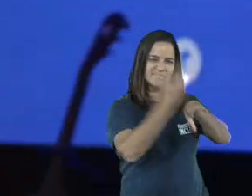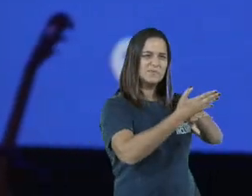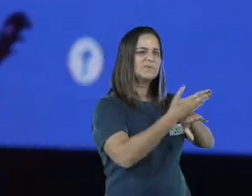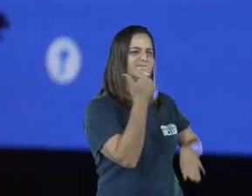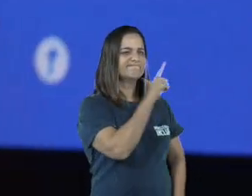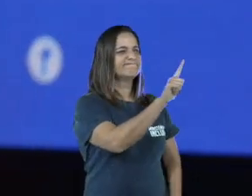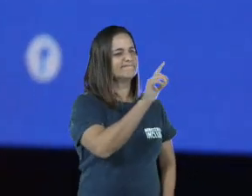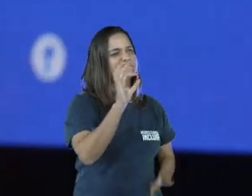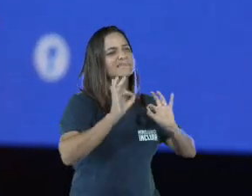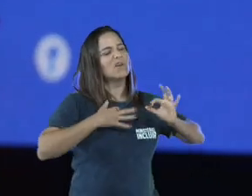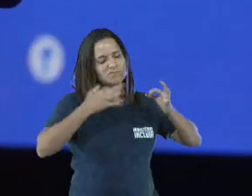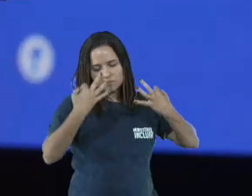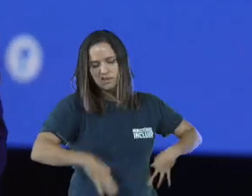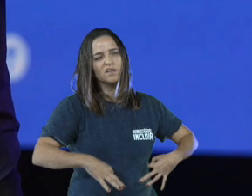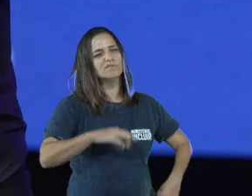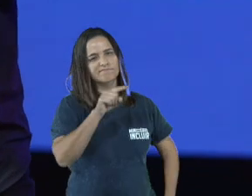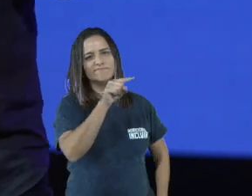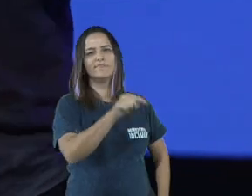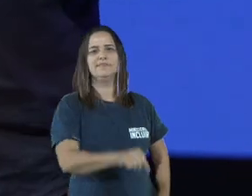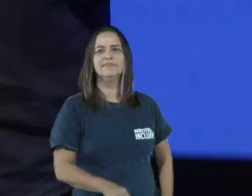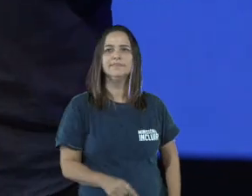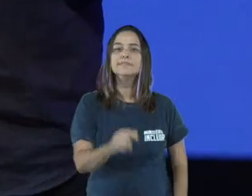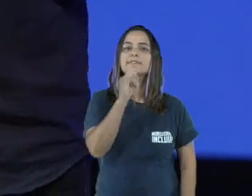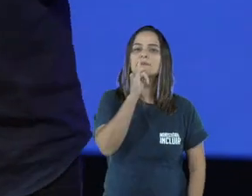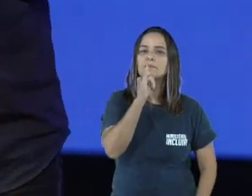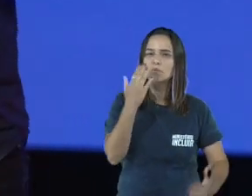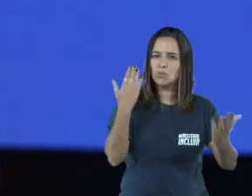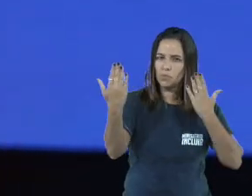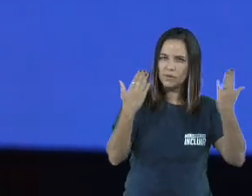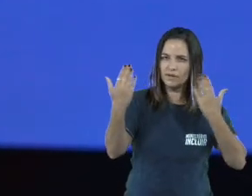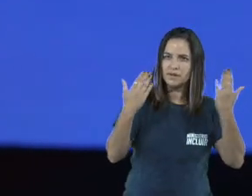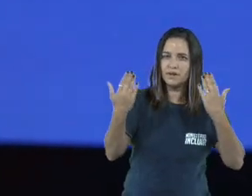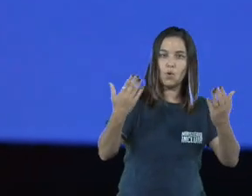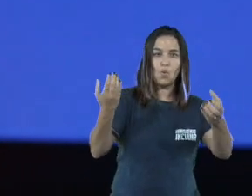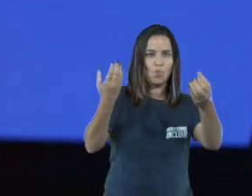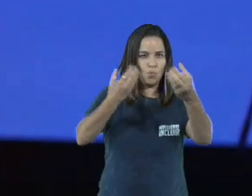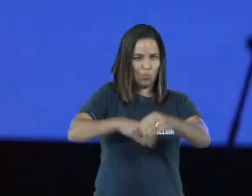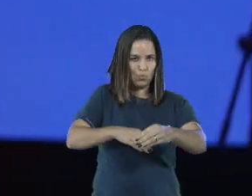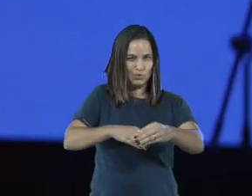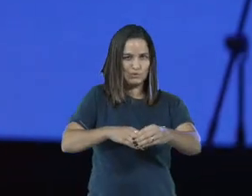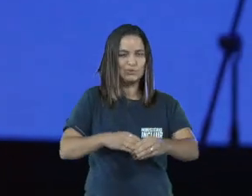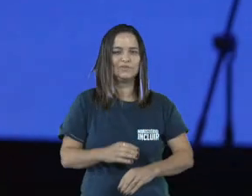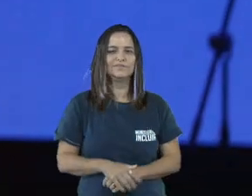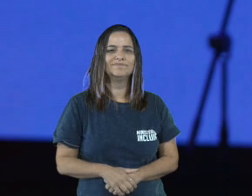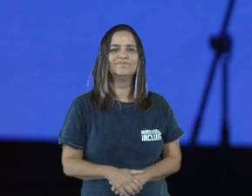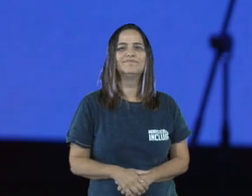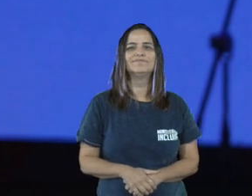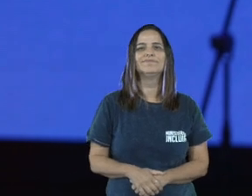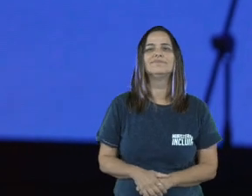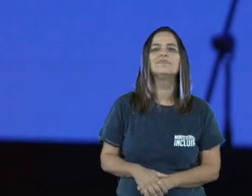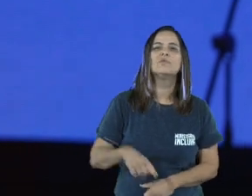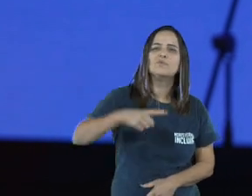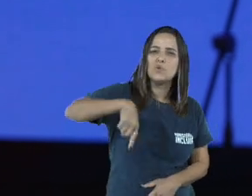promotor público ao como eu gostaria que todo mundo passar nesse concurso nós temos gente aqui nessa vida mas eu sou vou fazer minha parte e